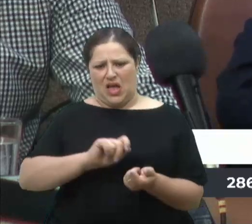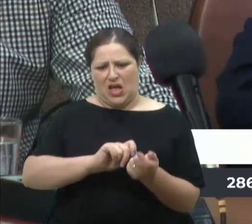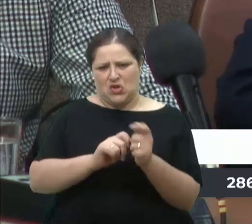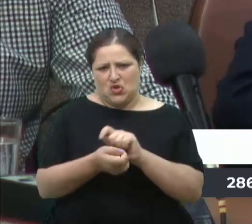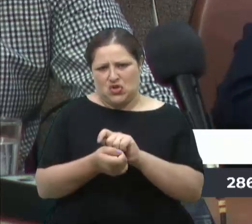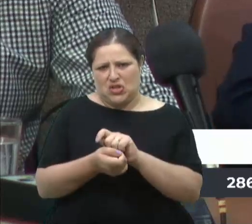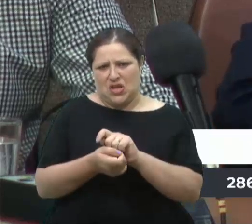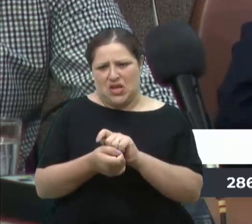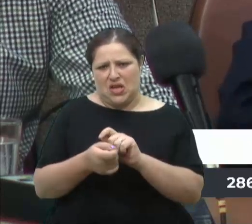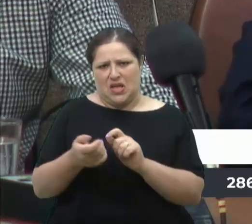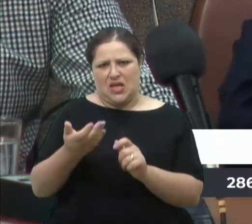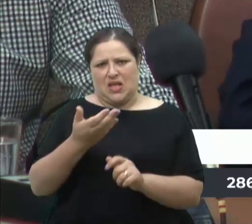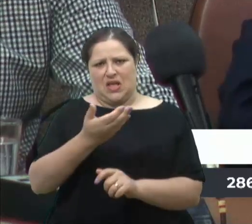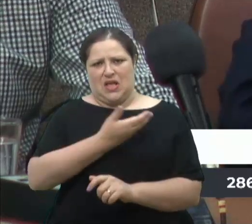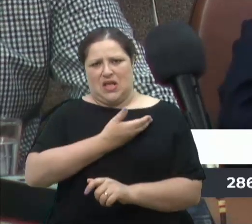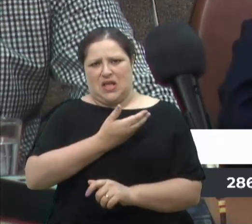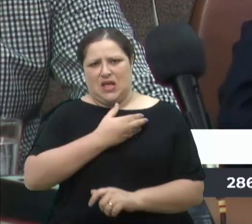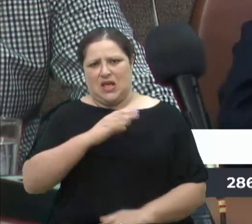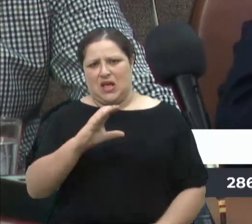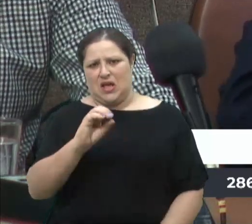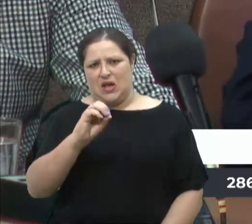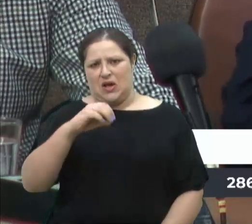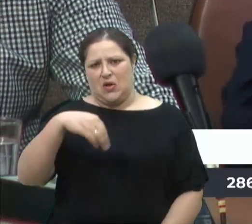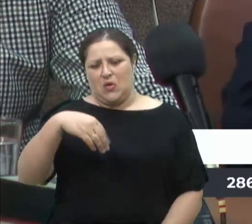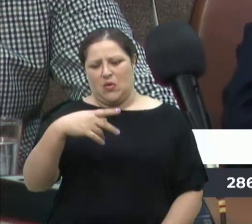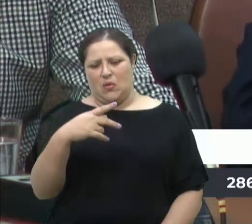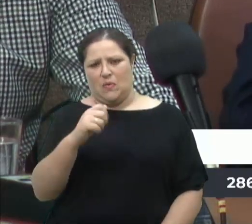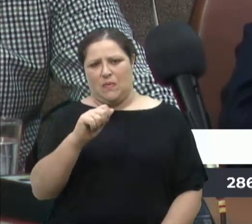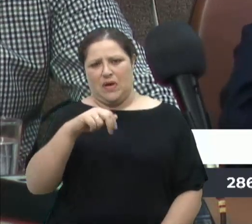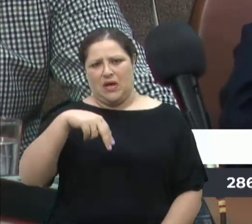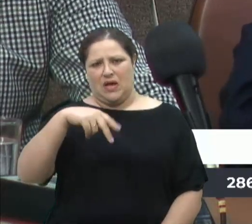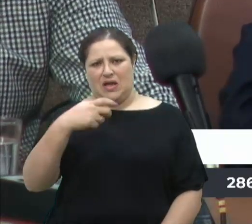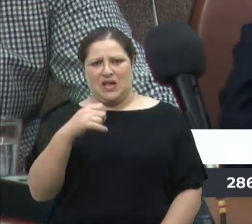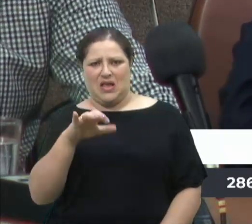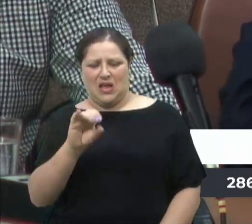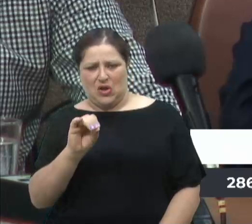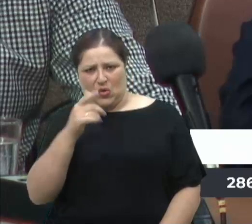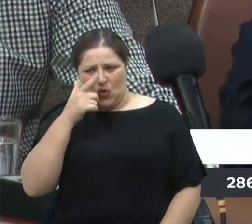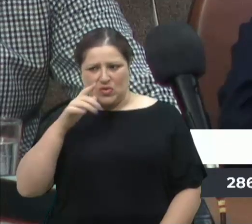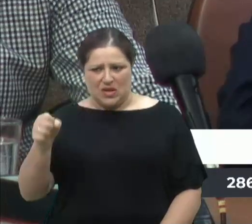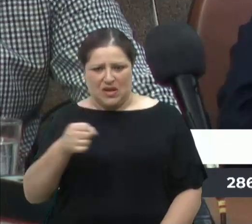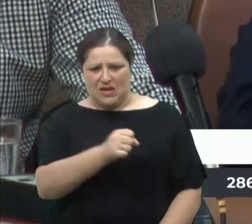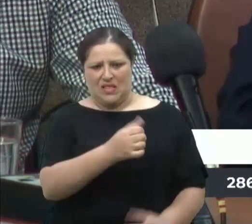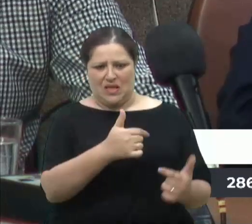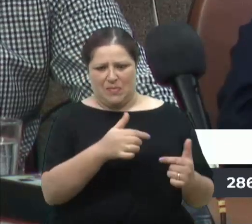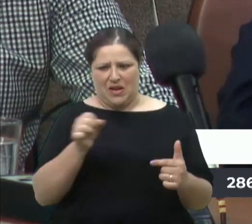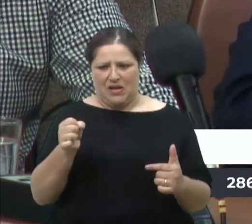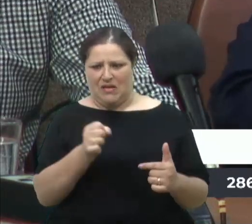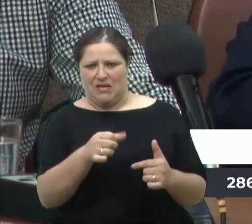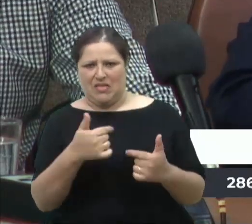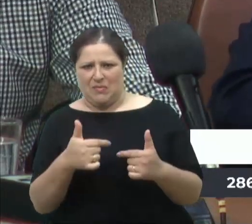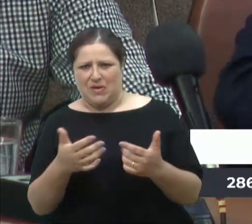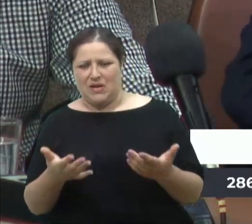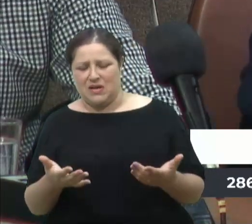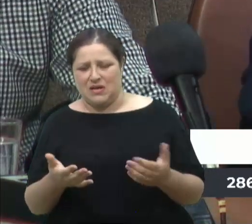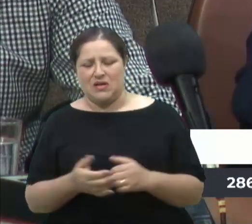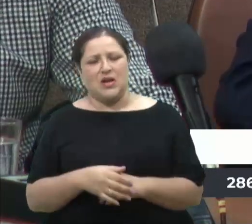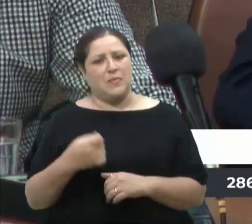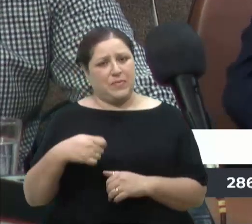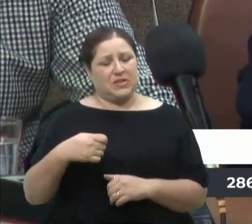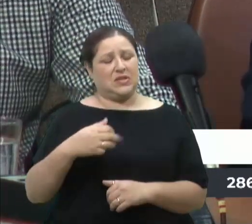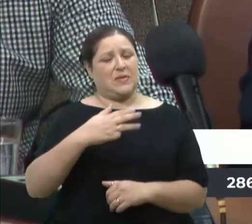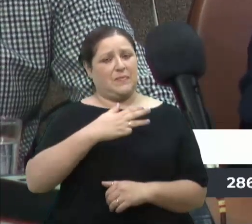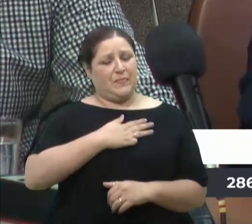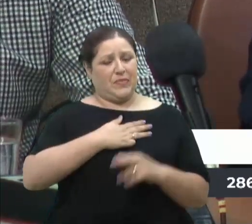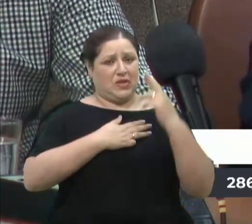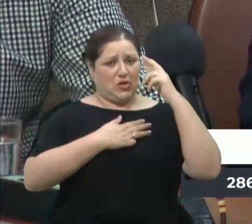os companheiros Então eu acho que o senhor presidente deve rever isso aí e colocar profissionais